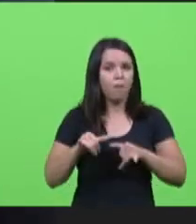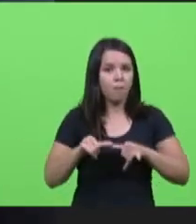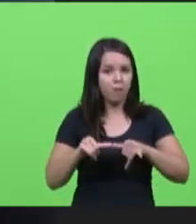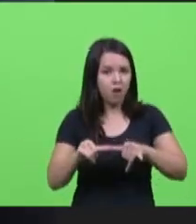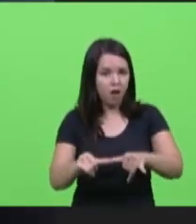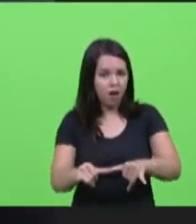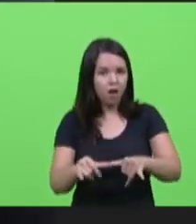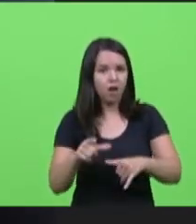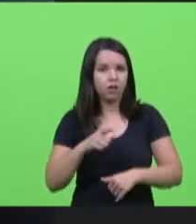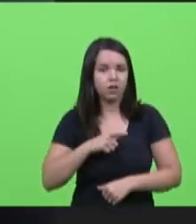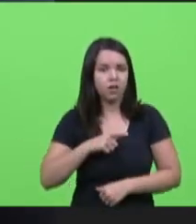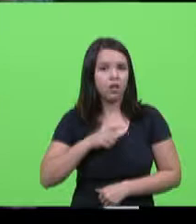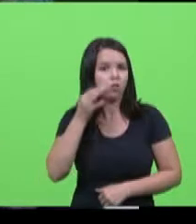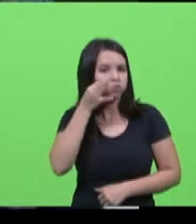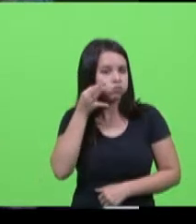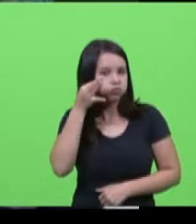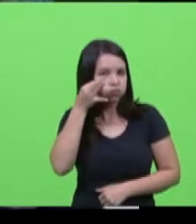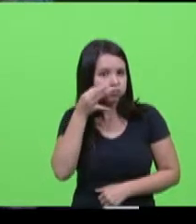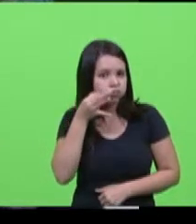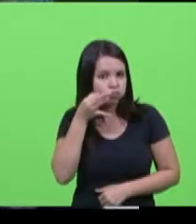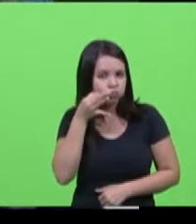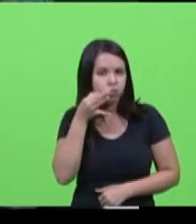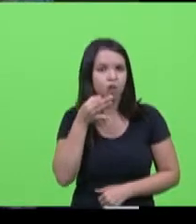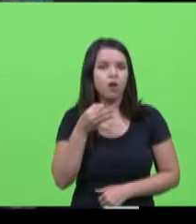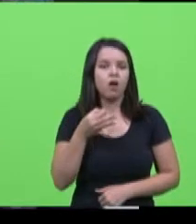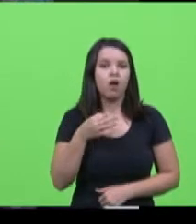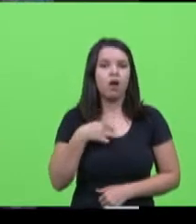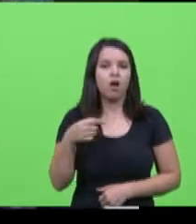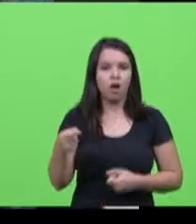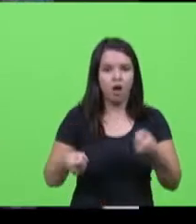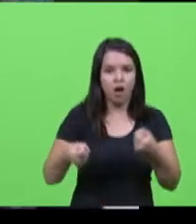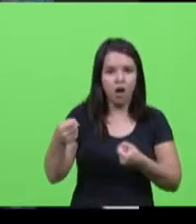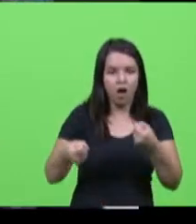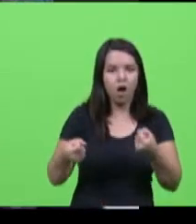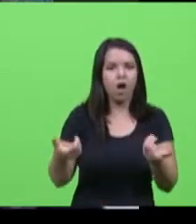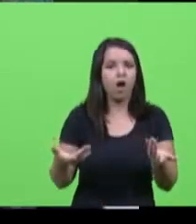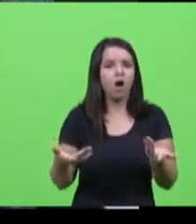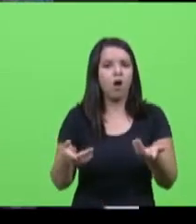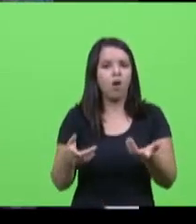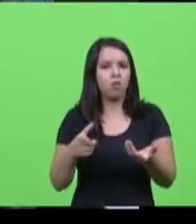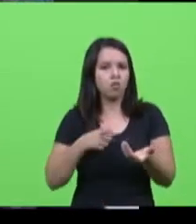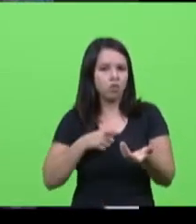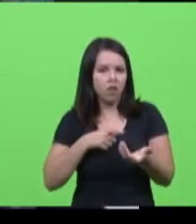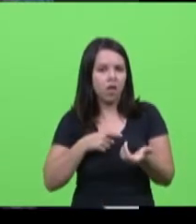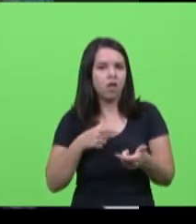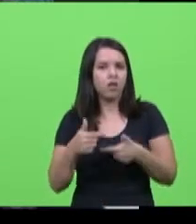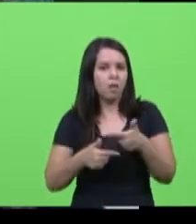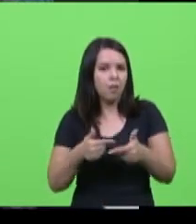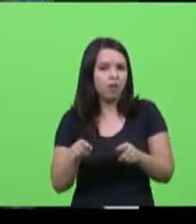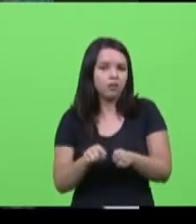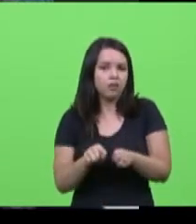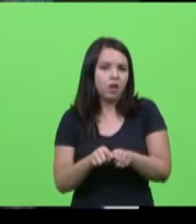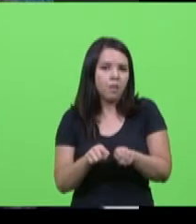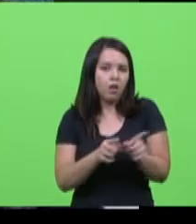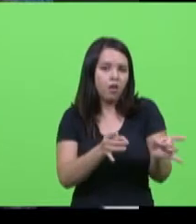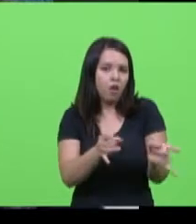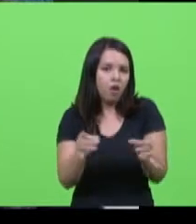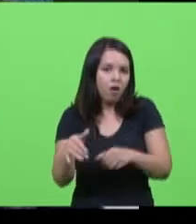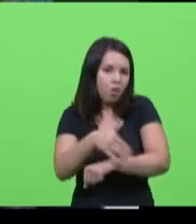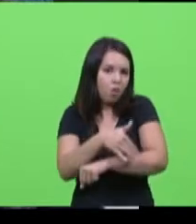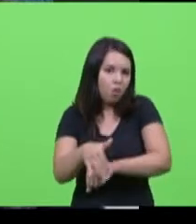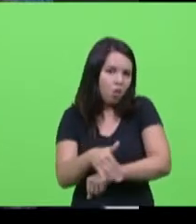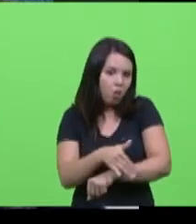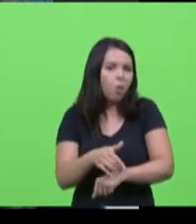civil funciona, automotivos funcionam, comércio de rua funciona, então é uma retomada gradativa de vários setores.